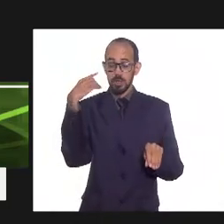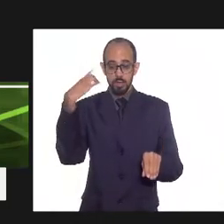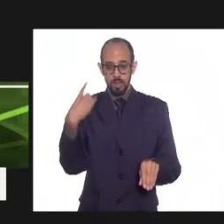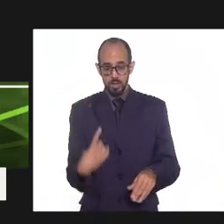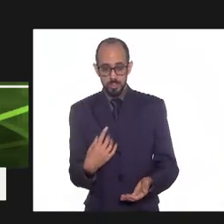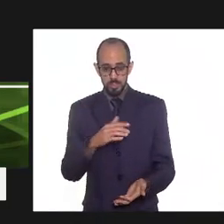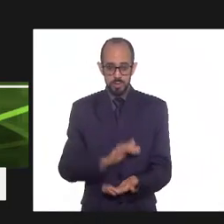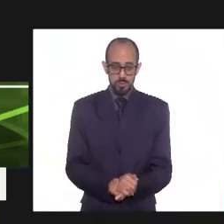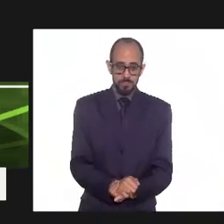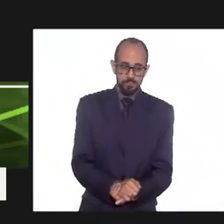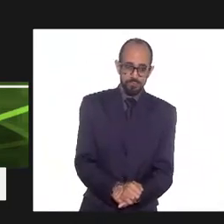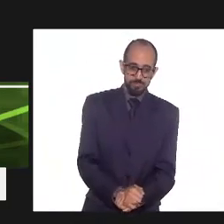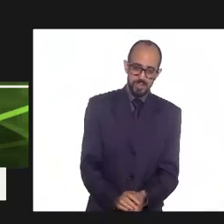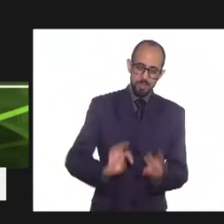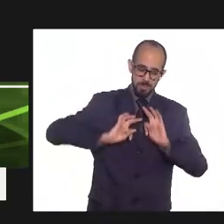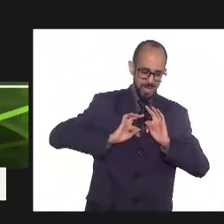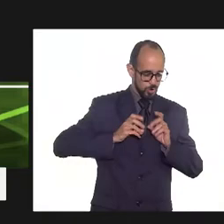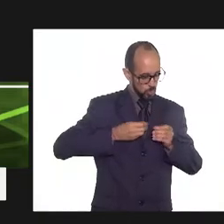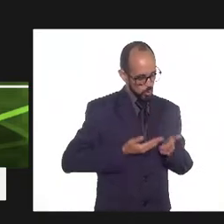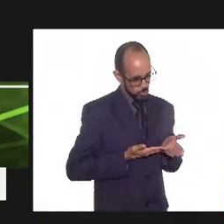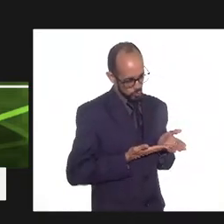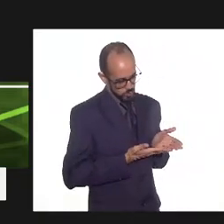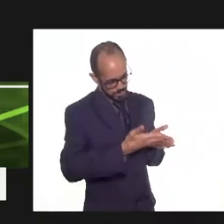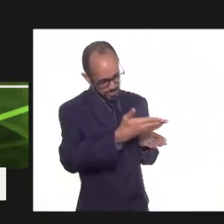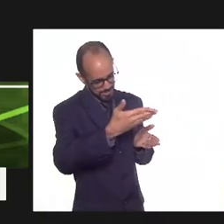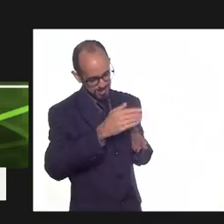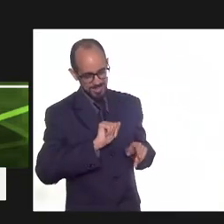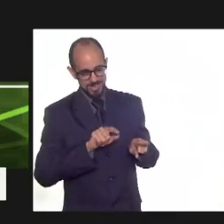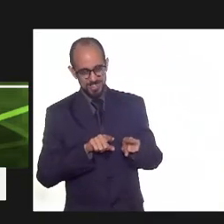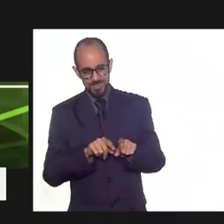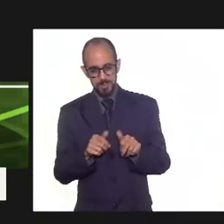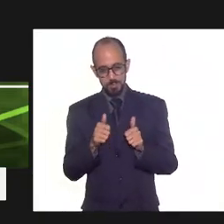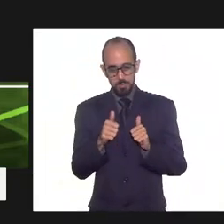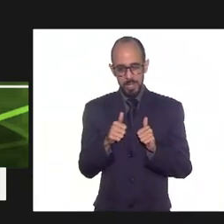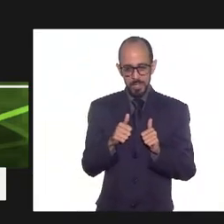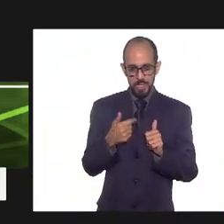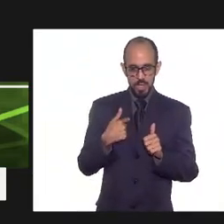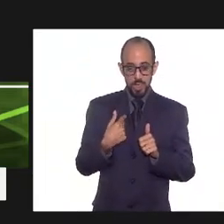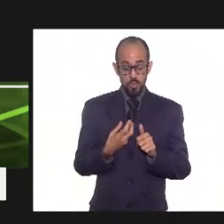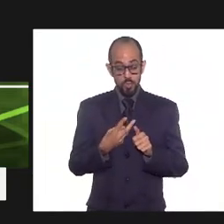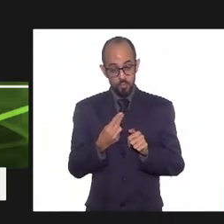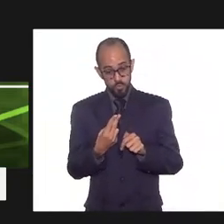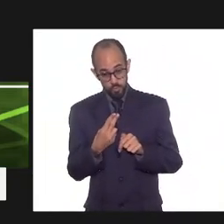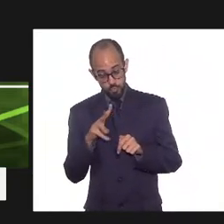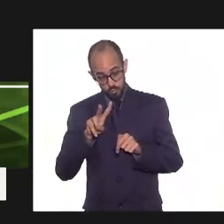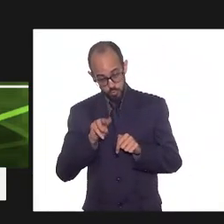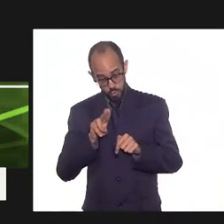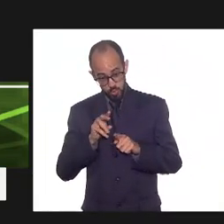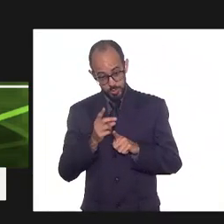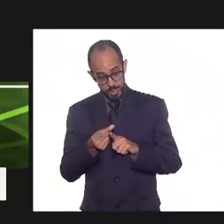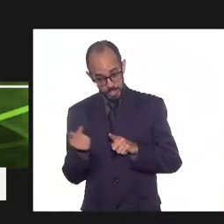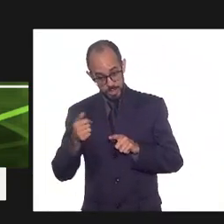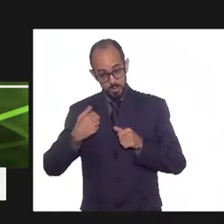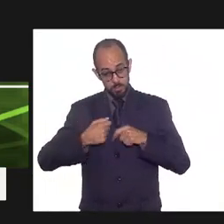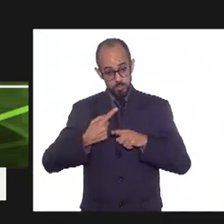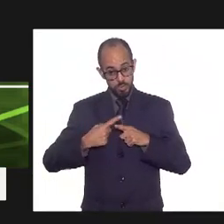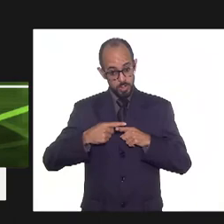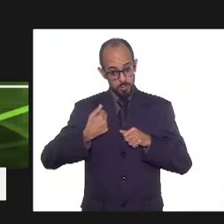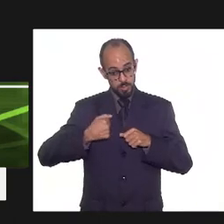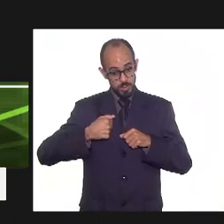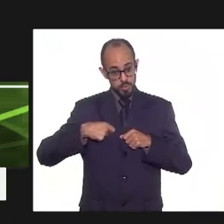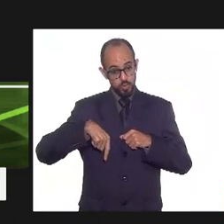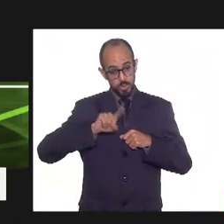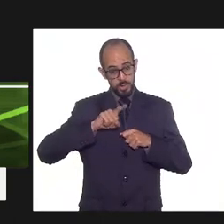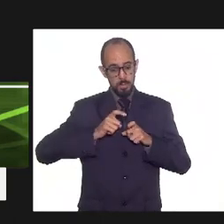e um beijo aí para todo mundo, tá legal? Aí eu vou sair, porque eu já tenho que ir. Agora é médico para